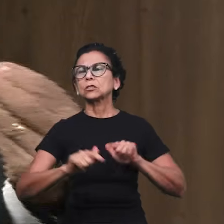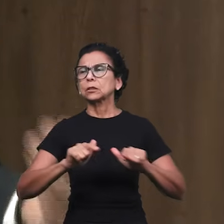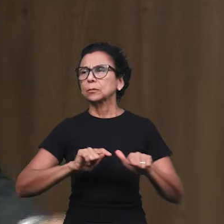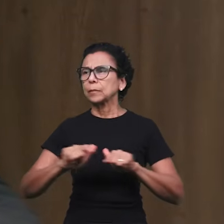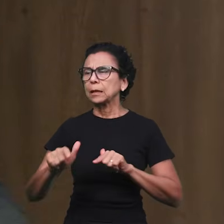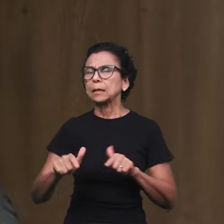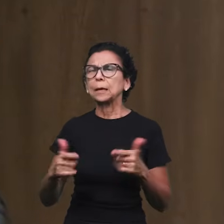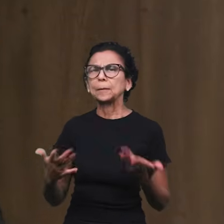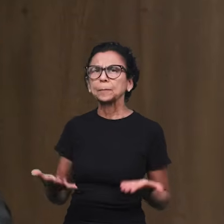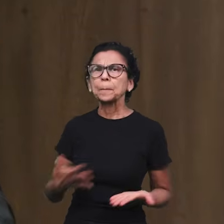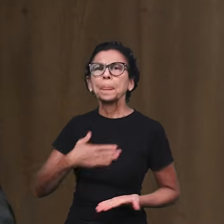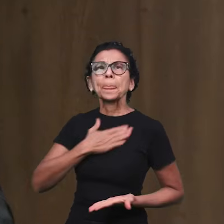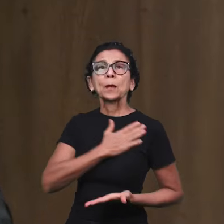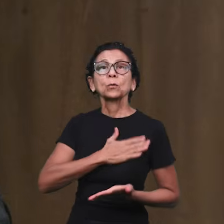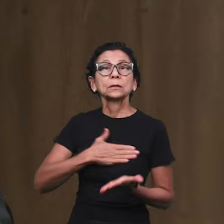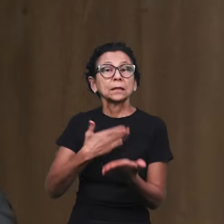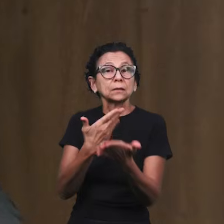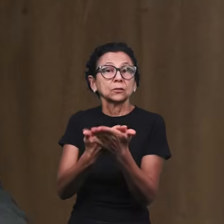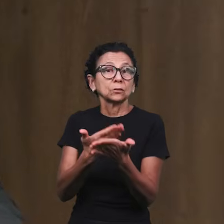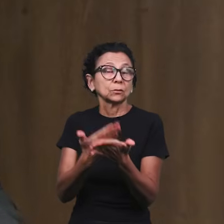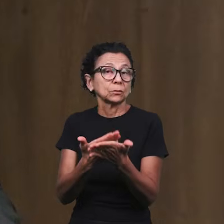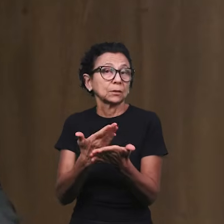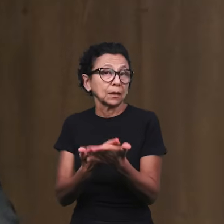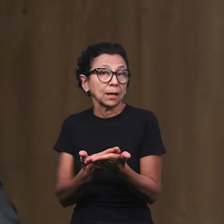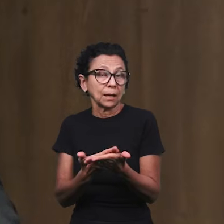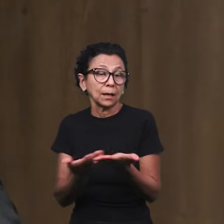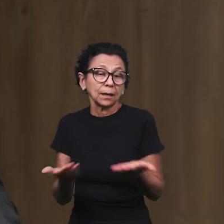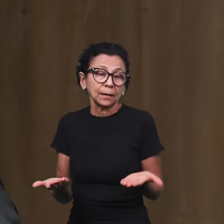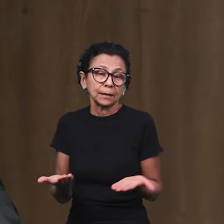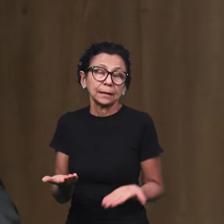que gostar de estudar, porque